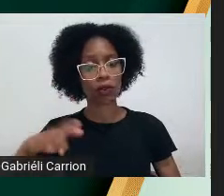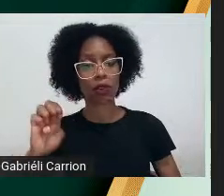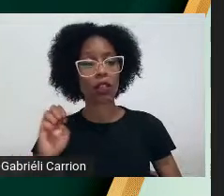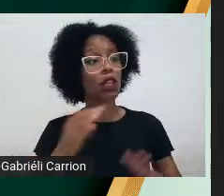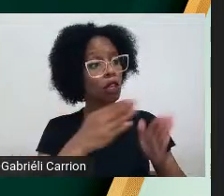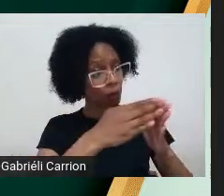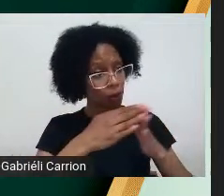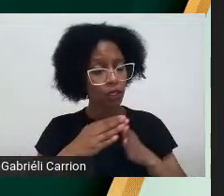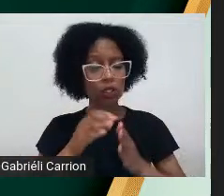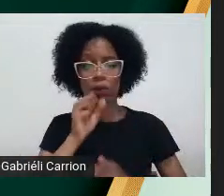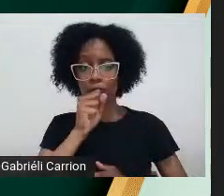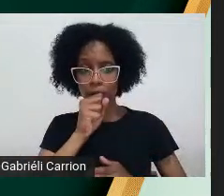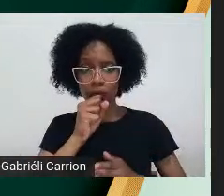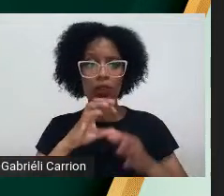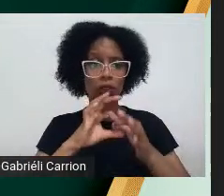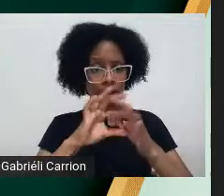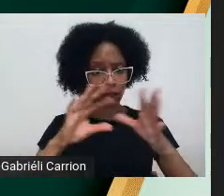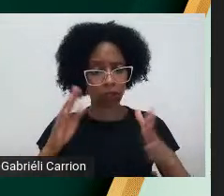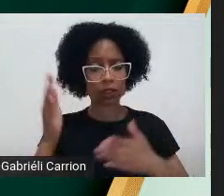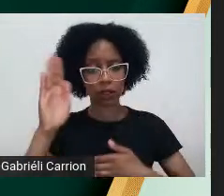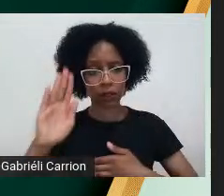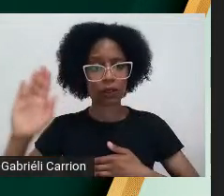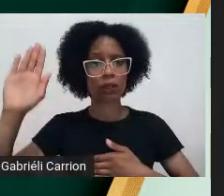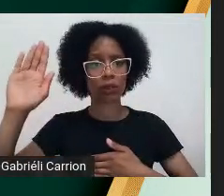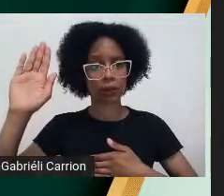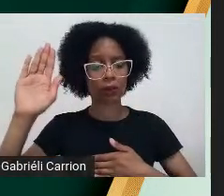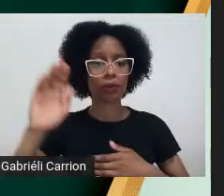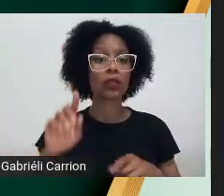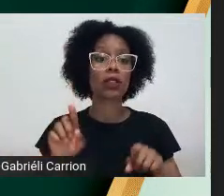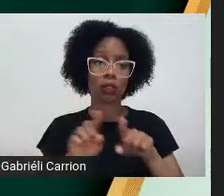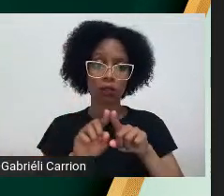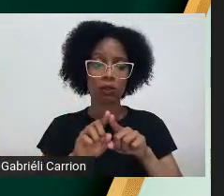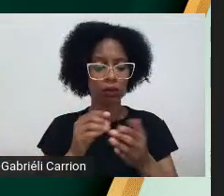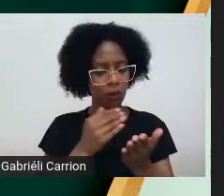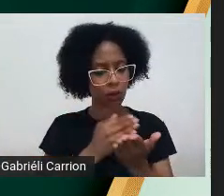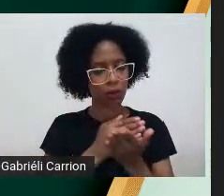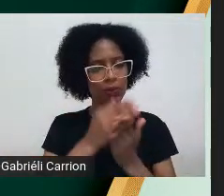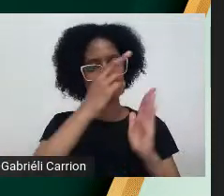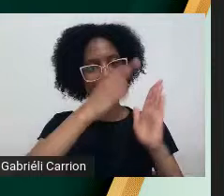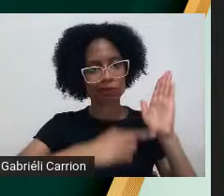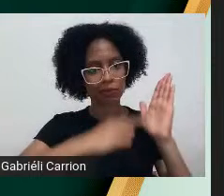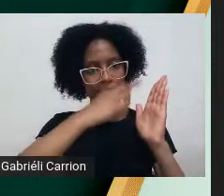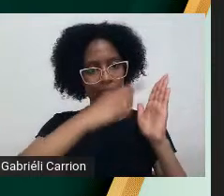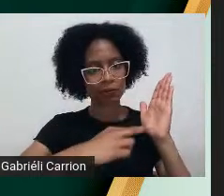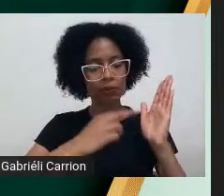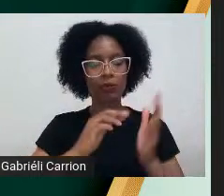que abra seu microfone, erga sua mão direita e faça a leitura.